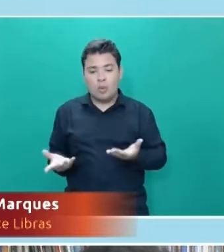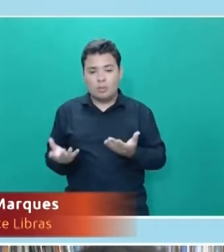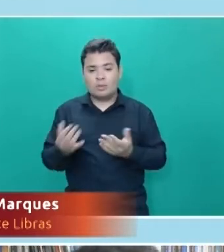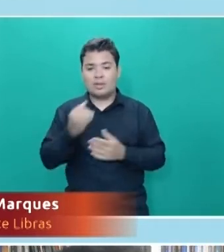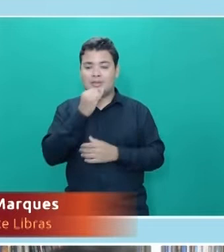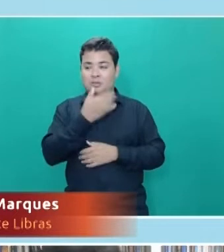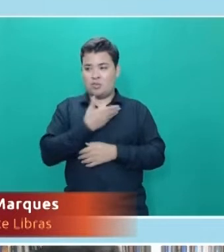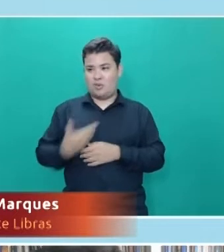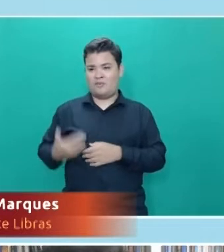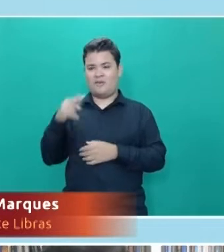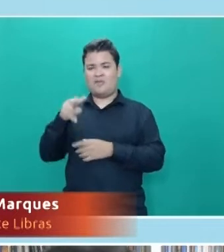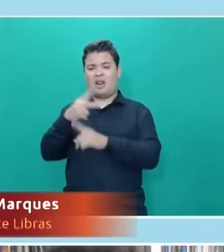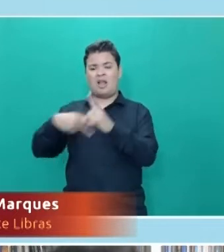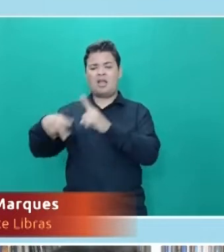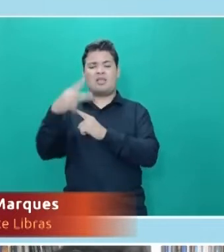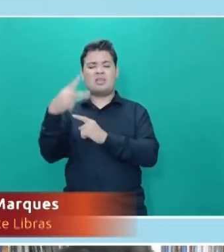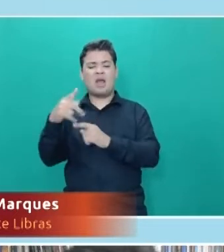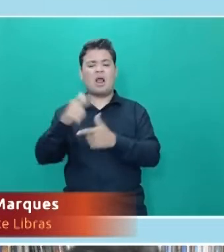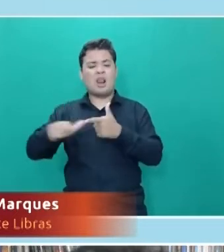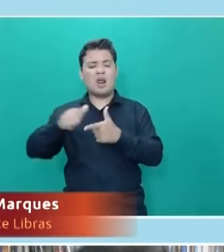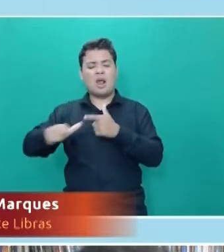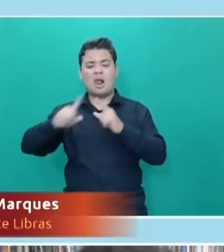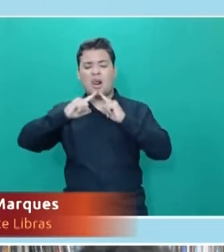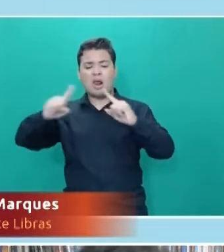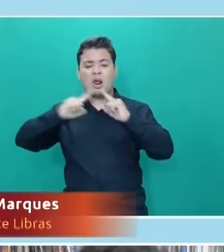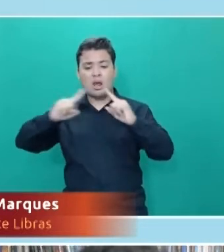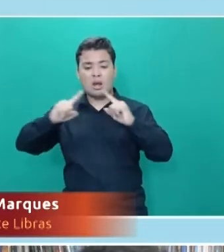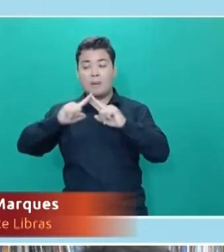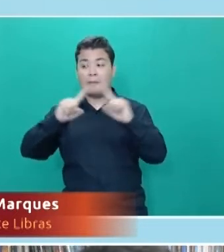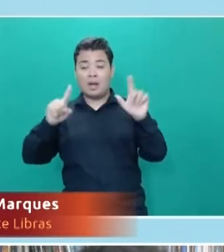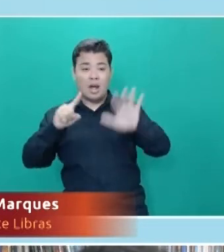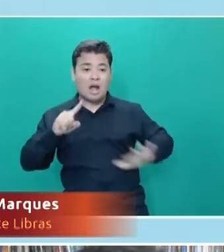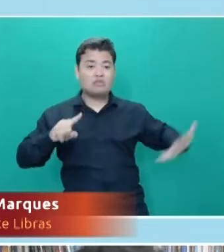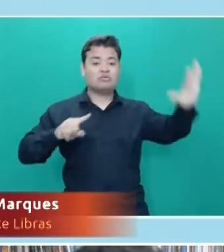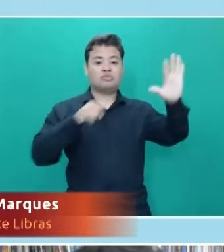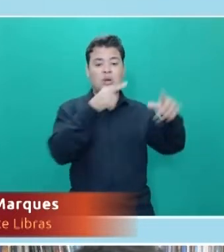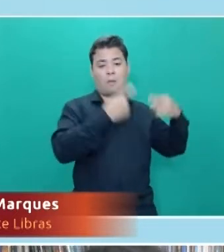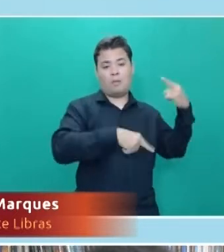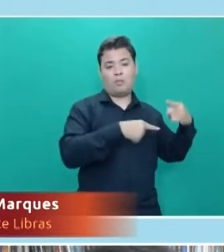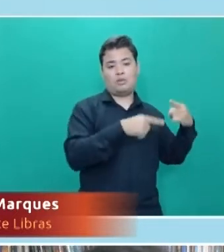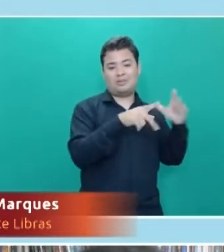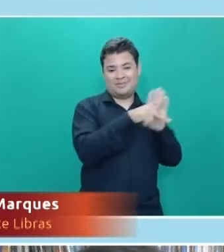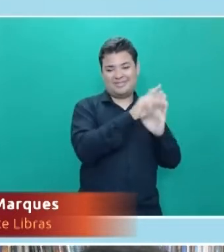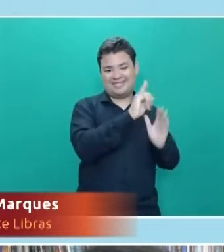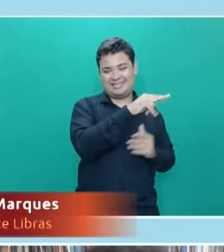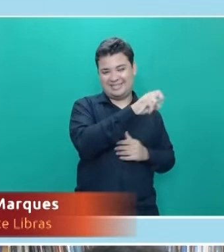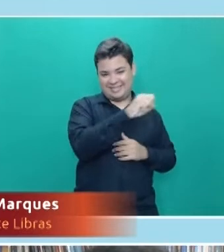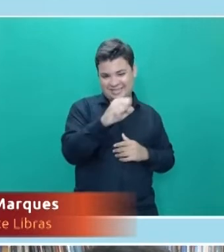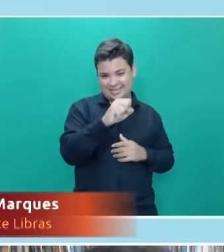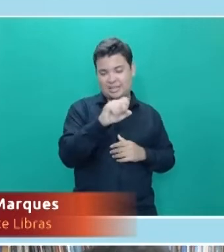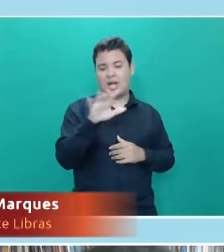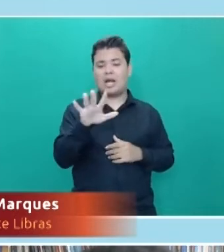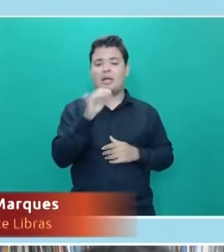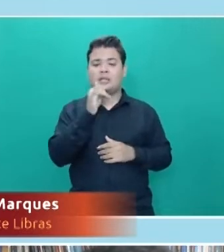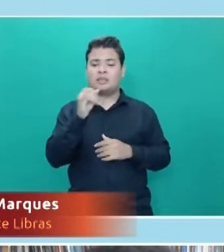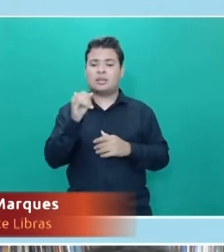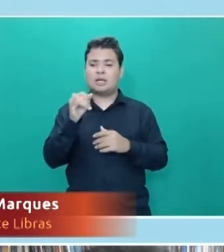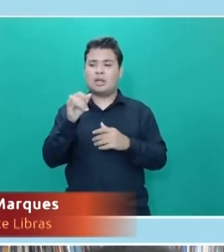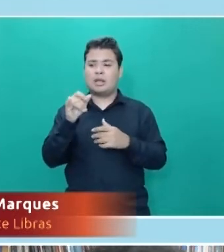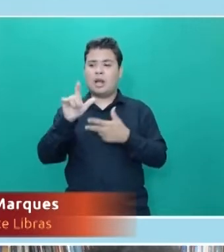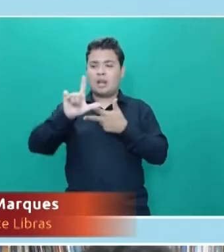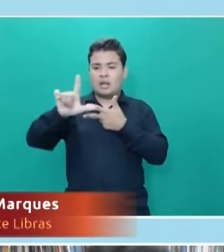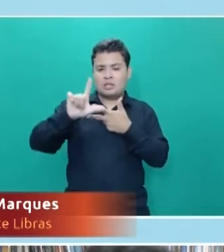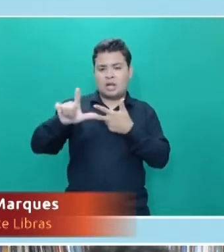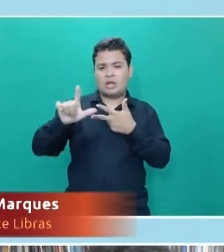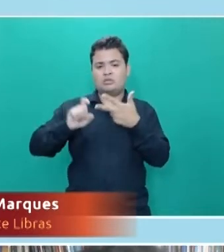próprio, mas focam as reformas no regime geral, que é no INSS, deixando o Legislativo, o próprio Executivo Federal, uma